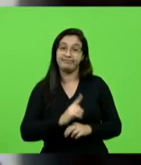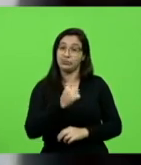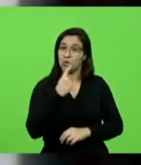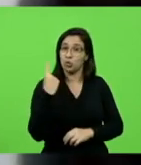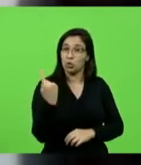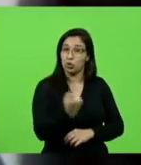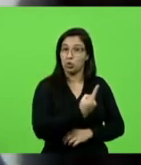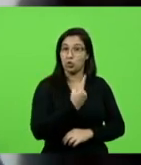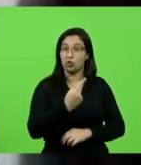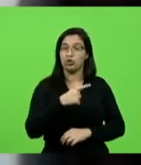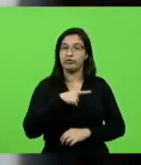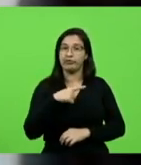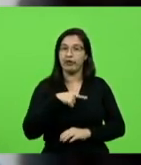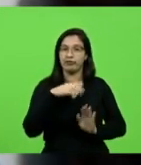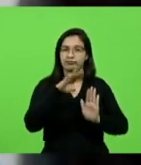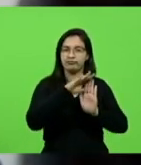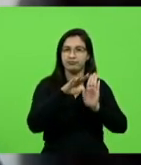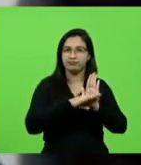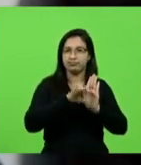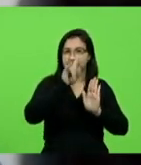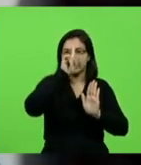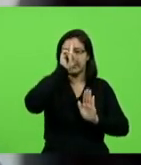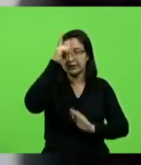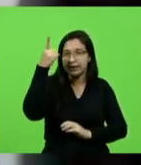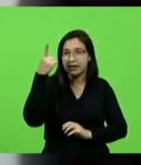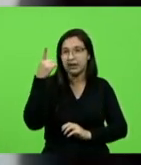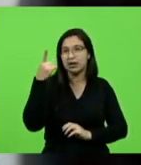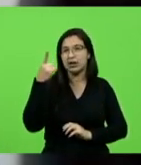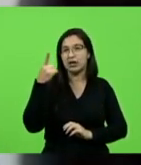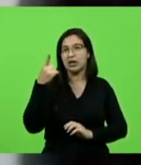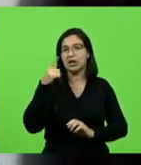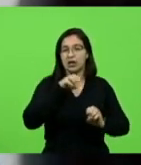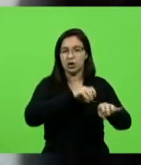modelo de educação que nós consideramos ideal.